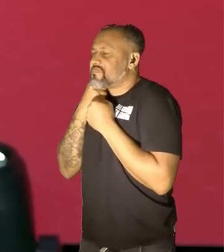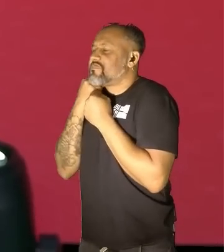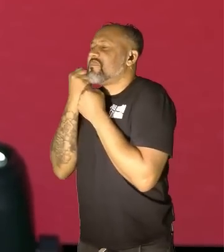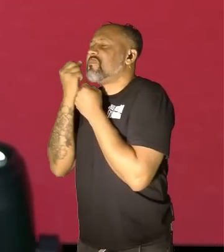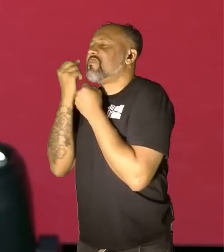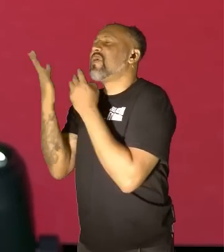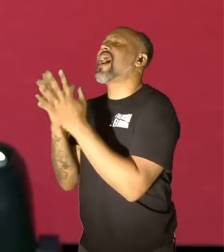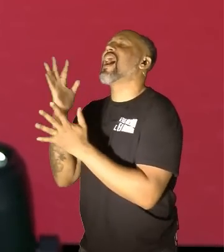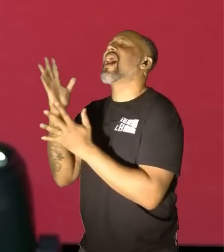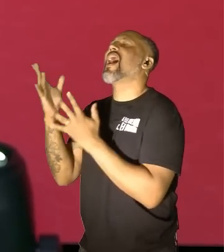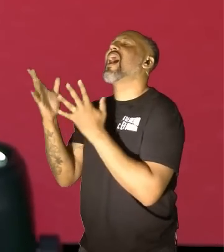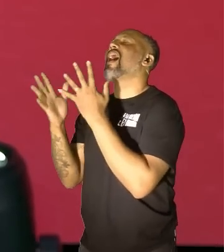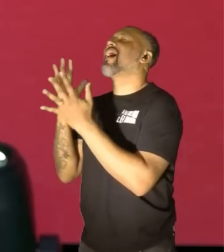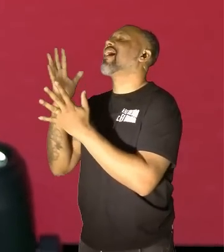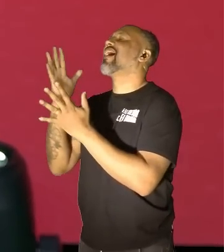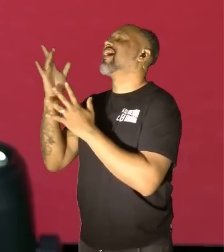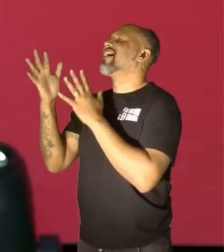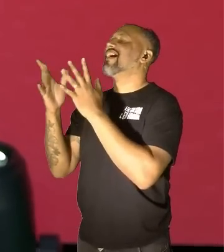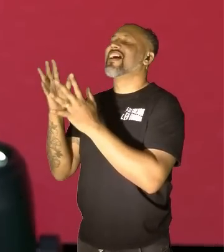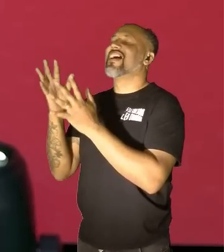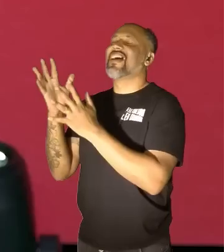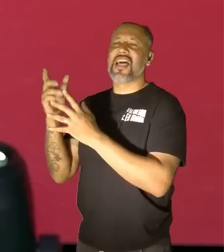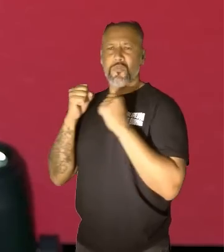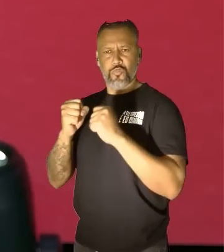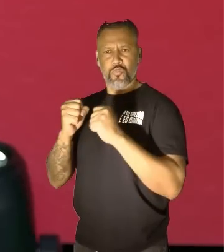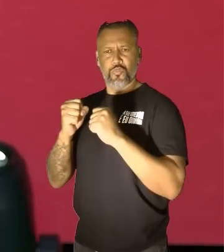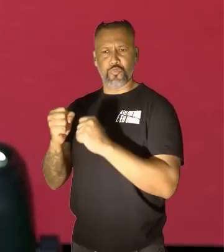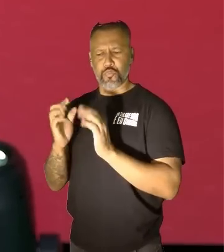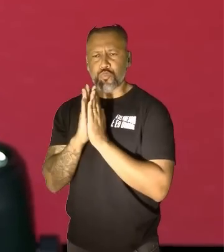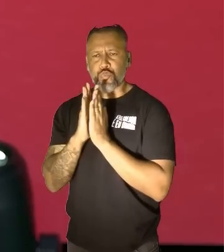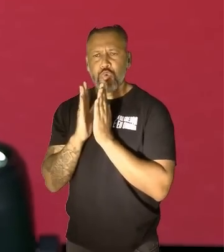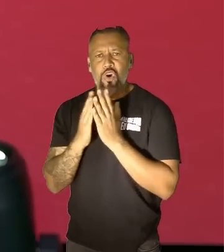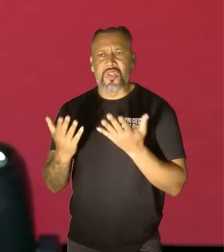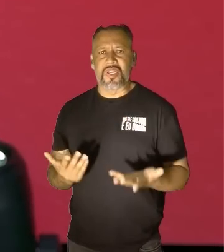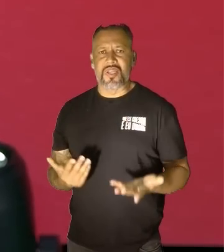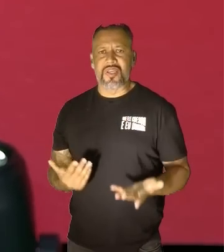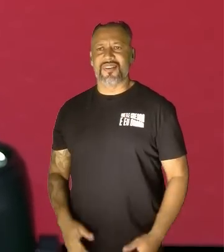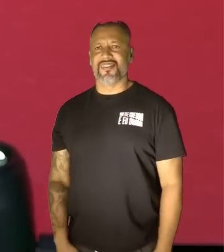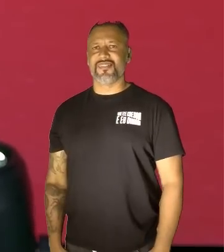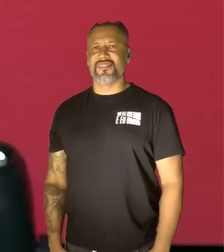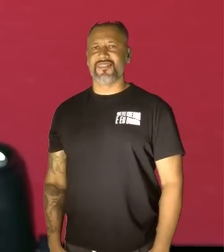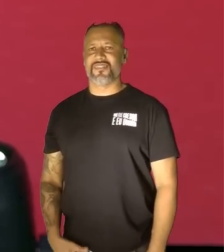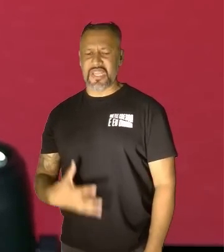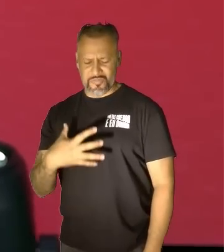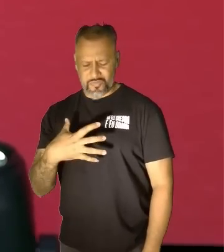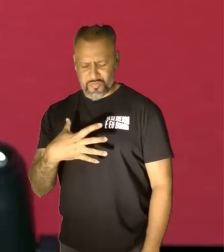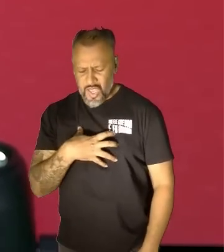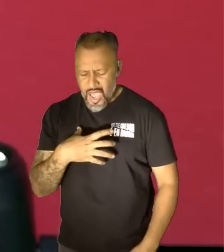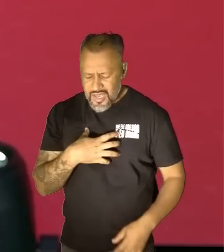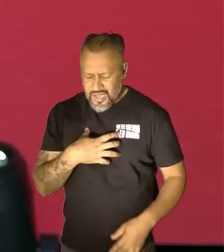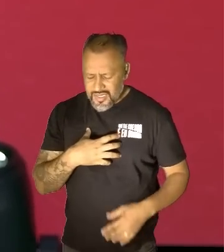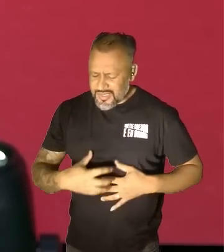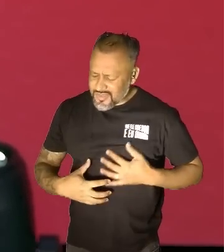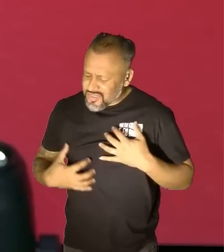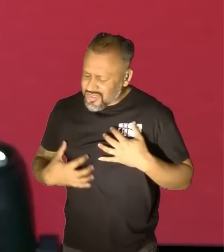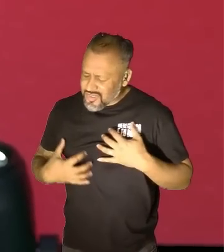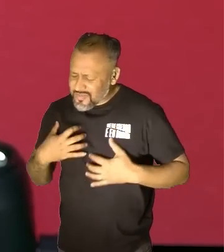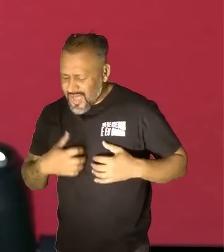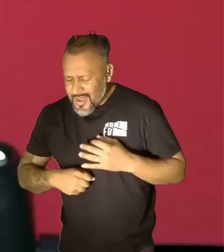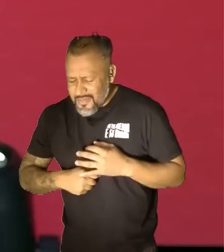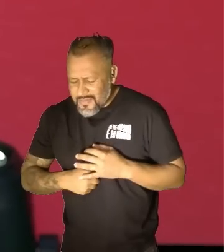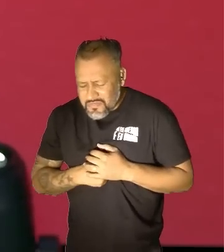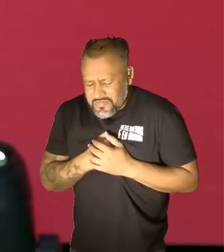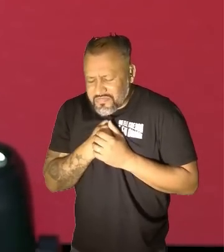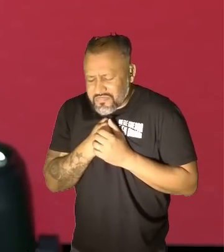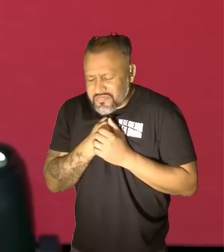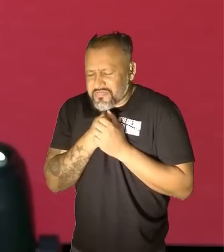oração poderosa. Uma oração que mistura devoção com gemido, agonia